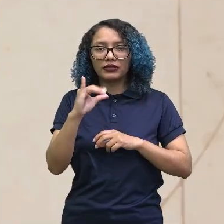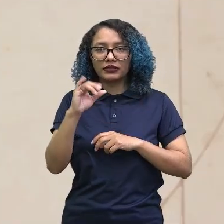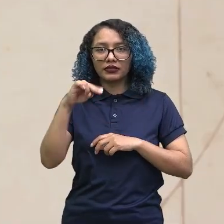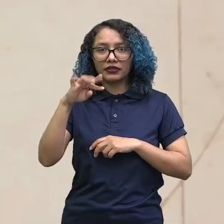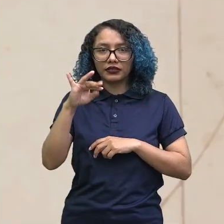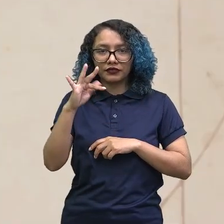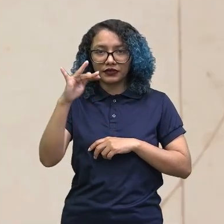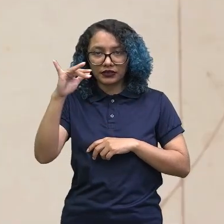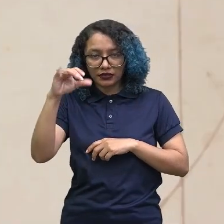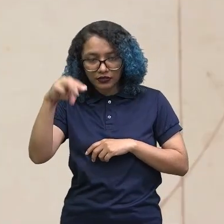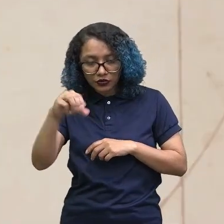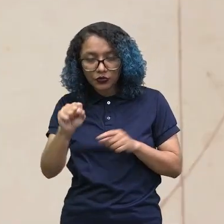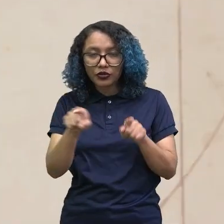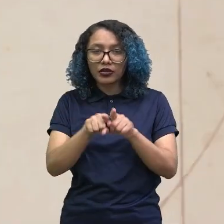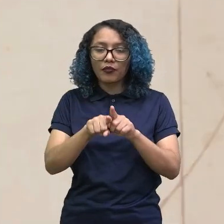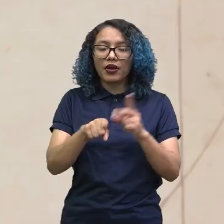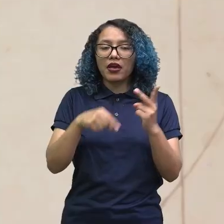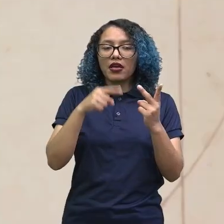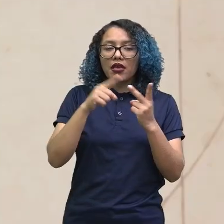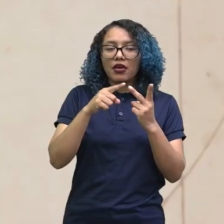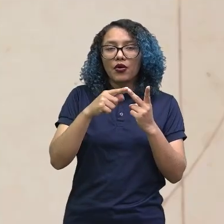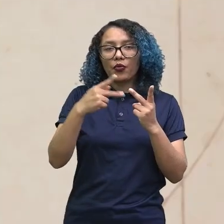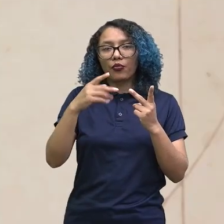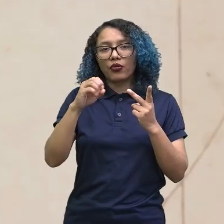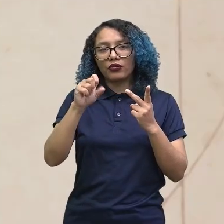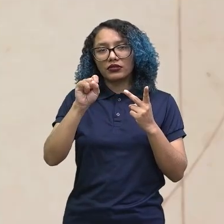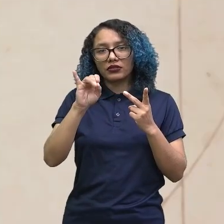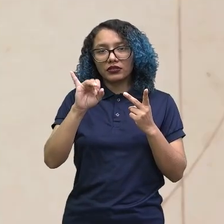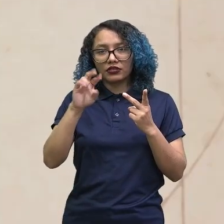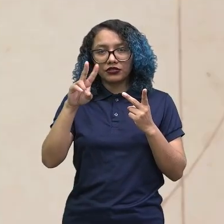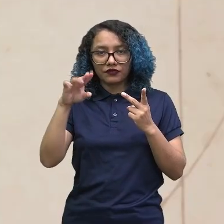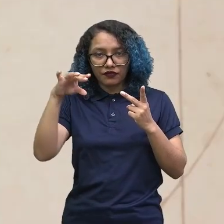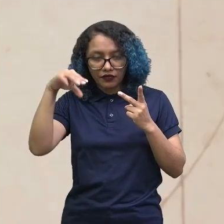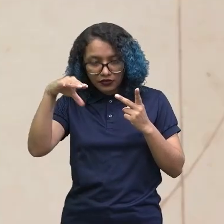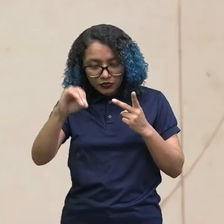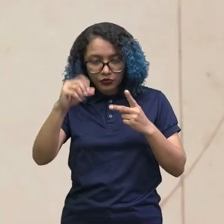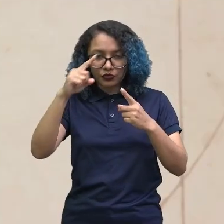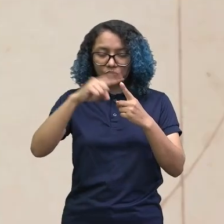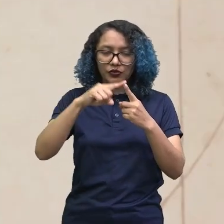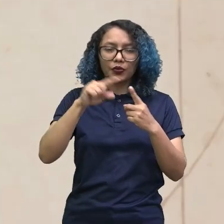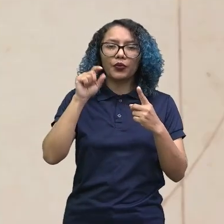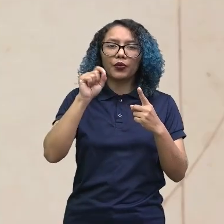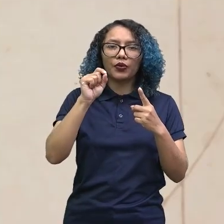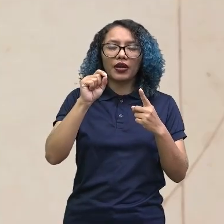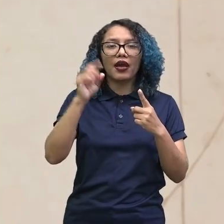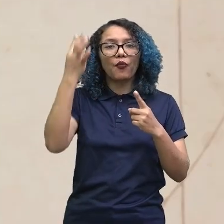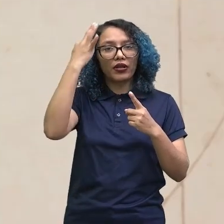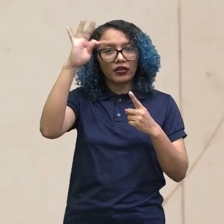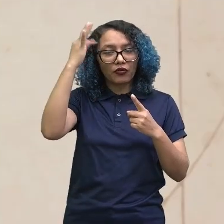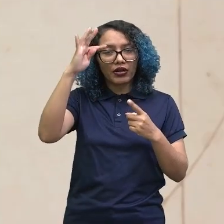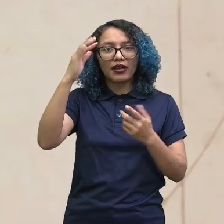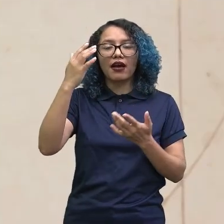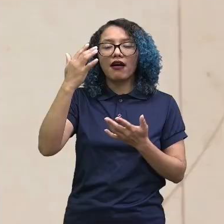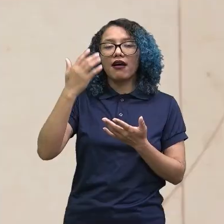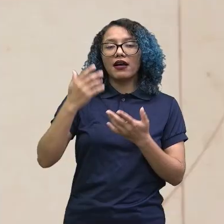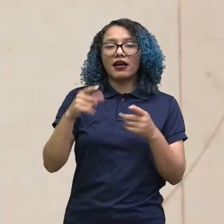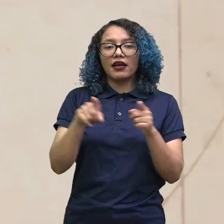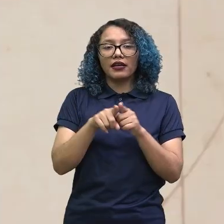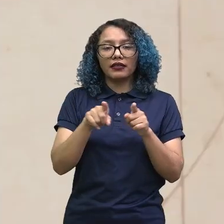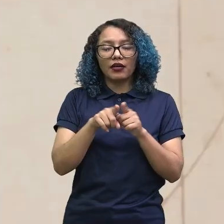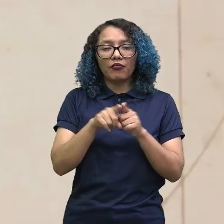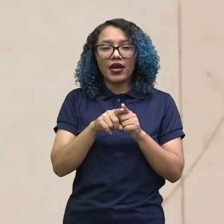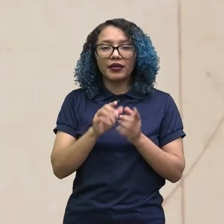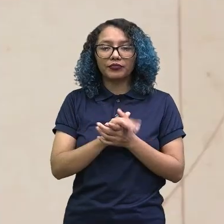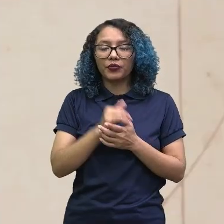e o positivismo. O cientificismo é uma tendência filosófica, intelectual, que vai dizer que nós não podemos conhecer a